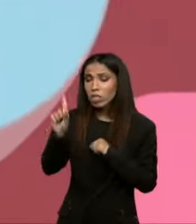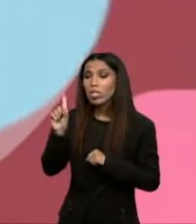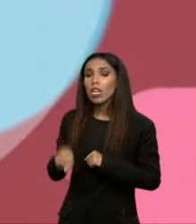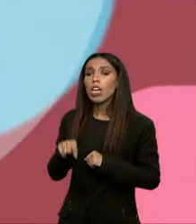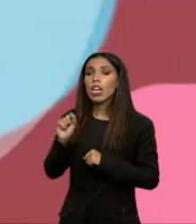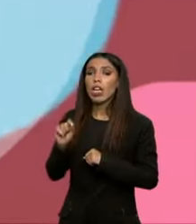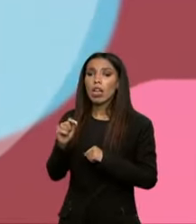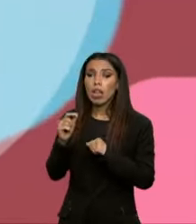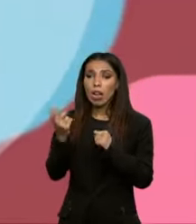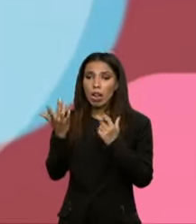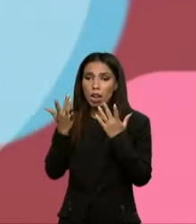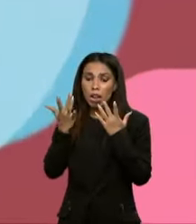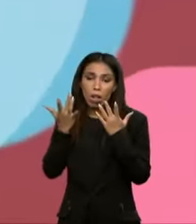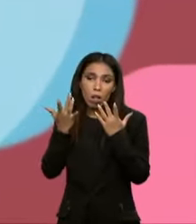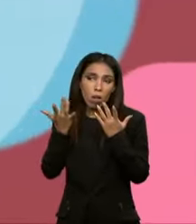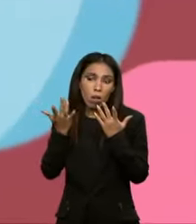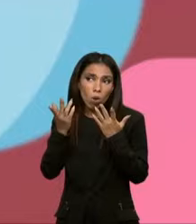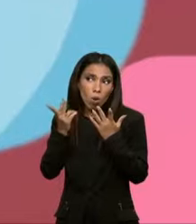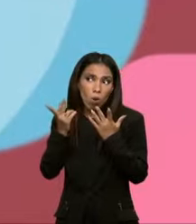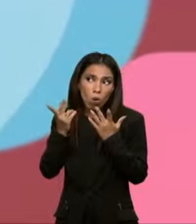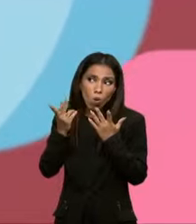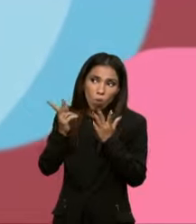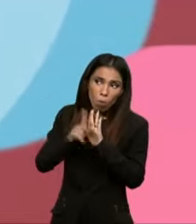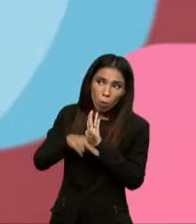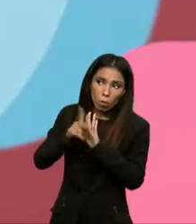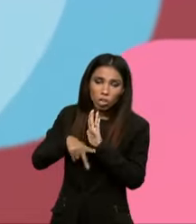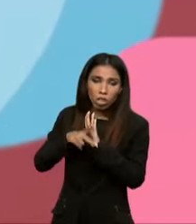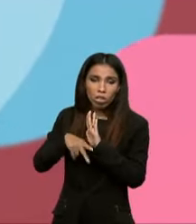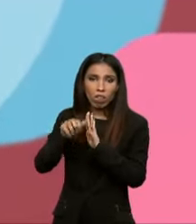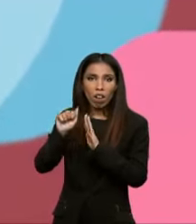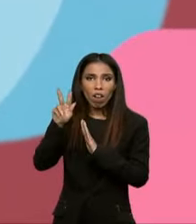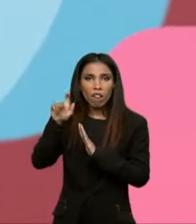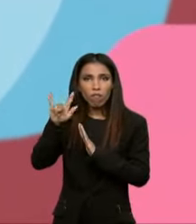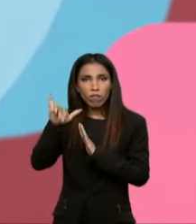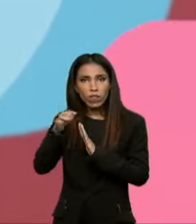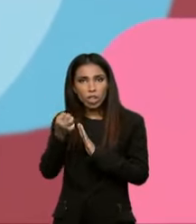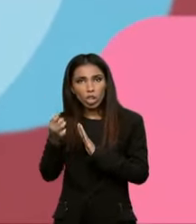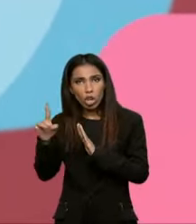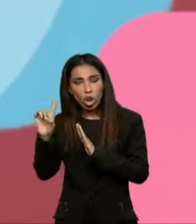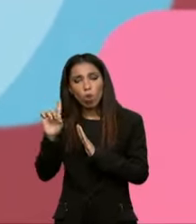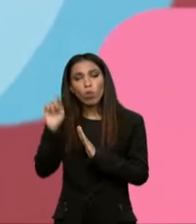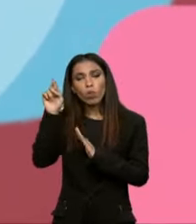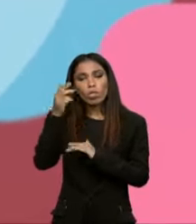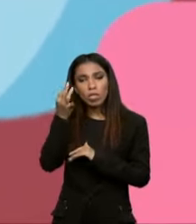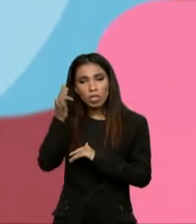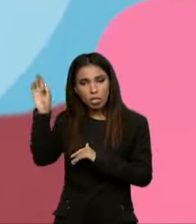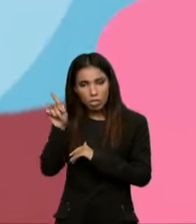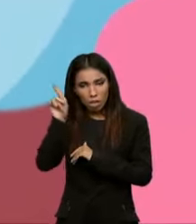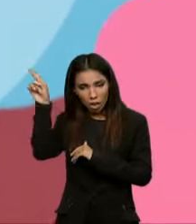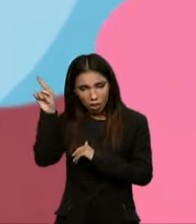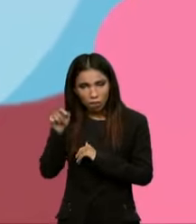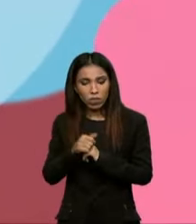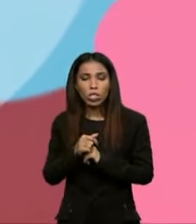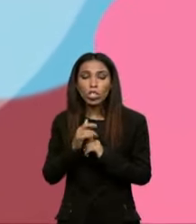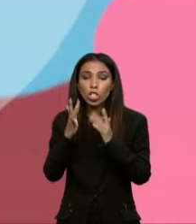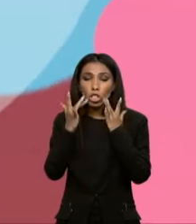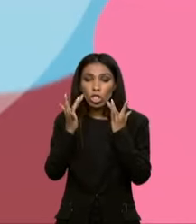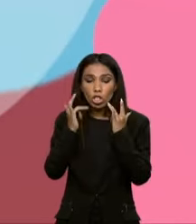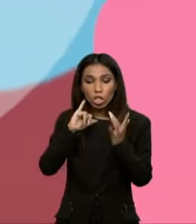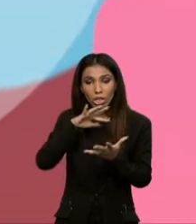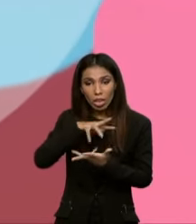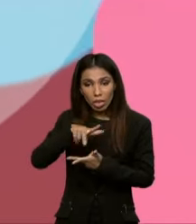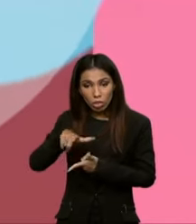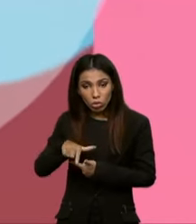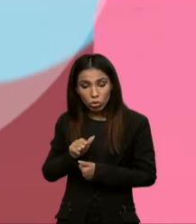projeto para o Festival de Avignon, na França. E aí foi isso, um festival internacional de teatro, que é uma das maiores